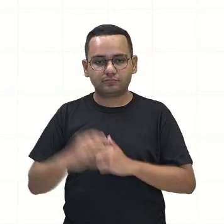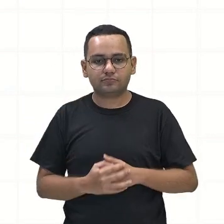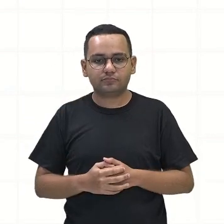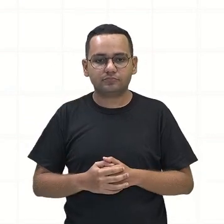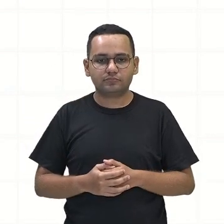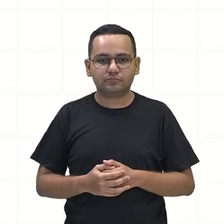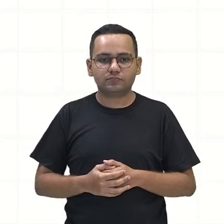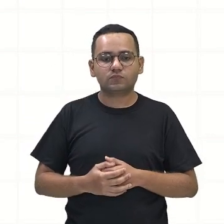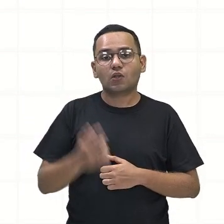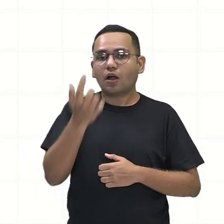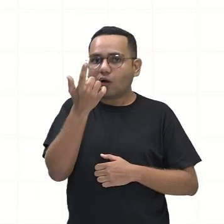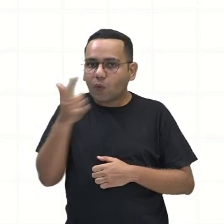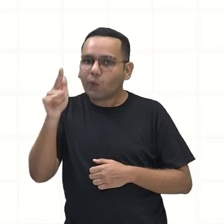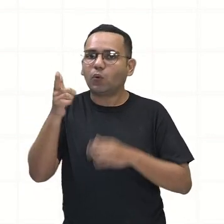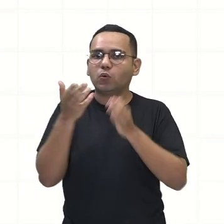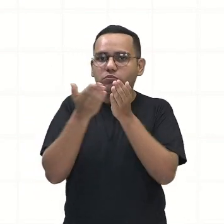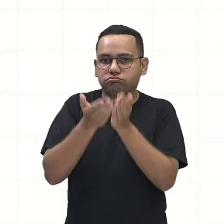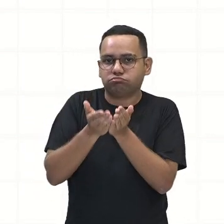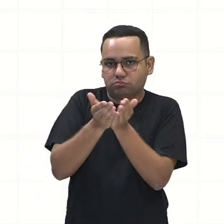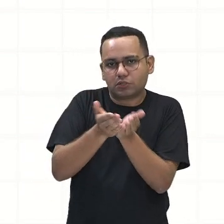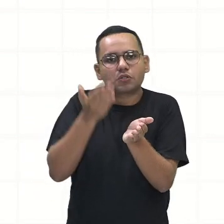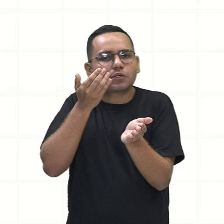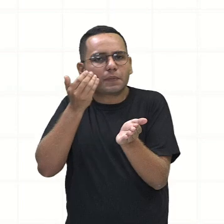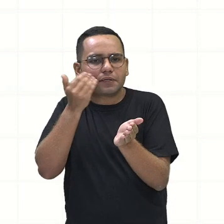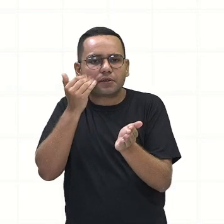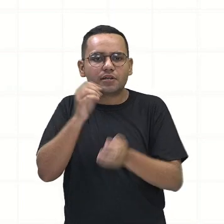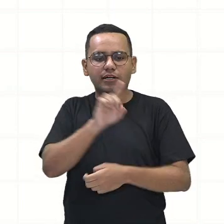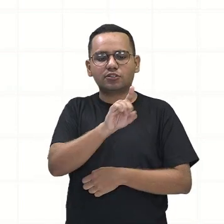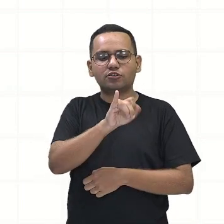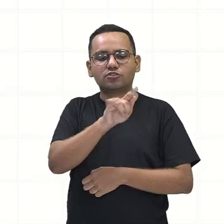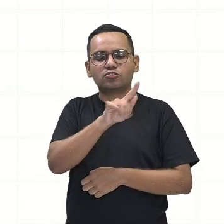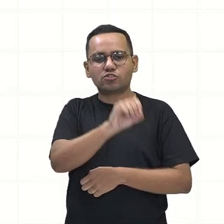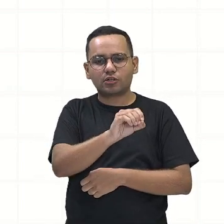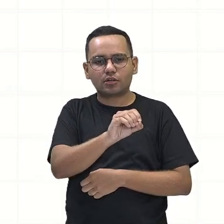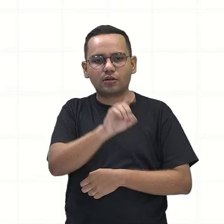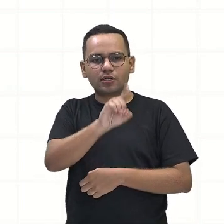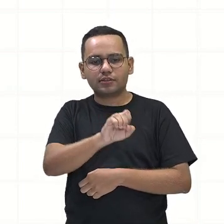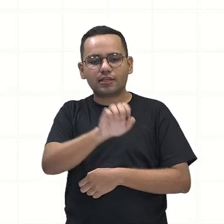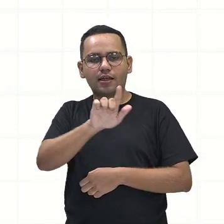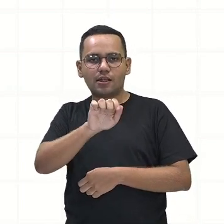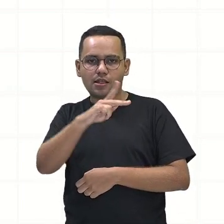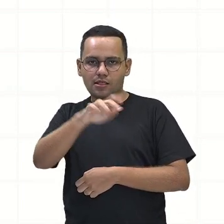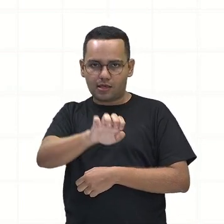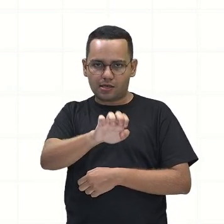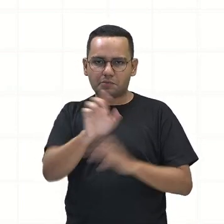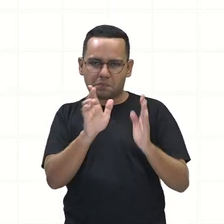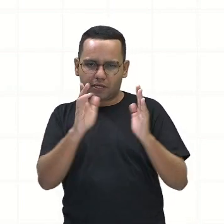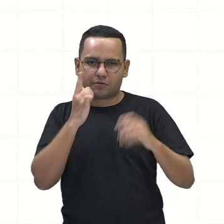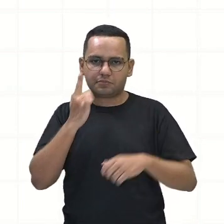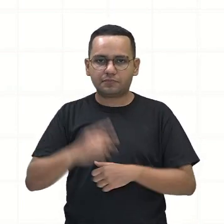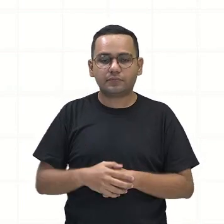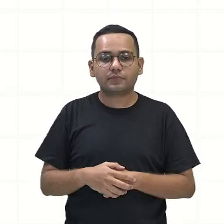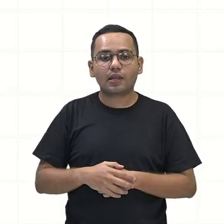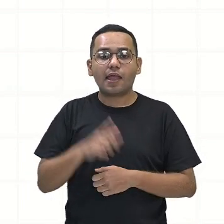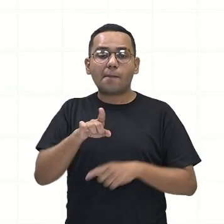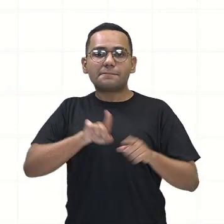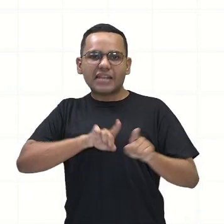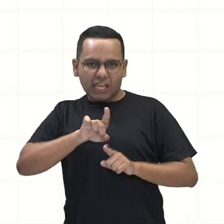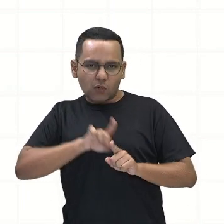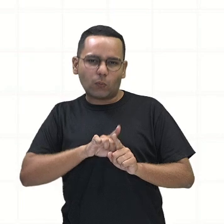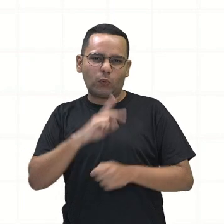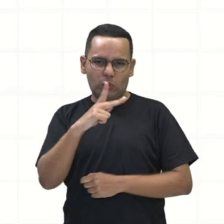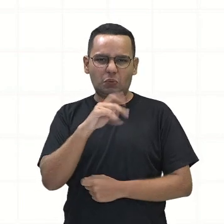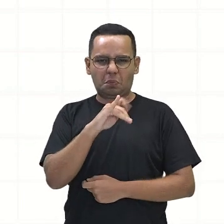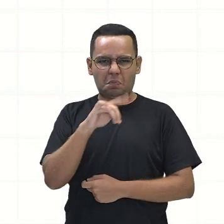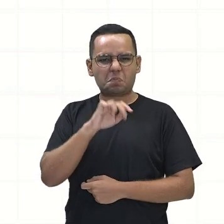A outra expedição é a de Diego de Lepe, que ocorreu em 1500. Ele era primo de Pinzón e sua